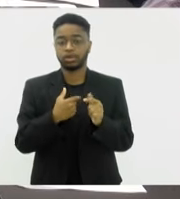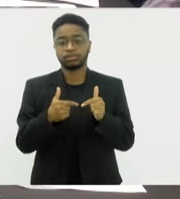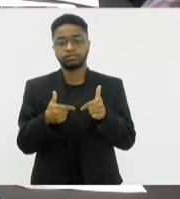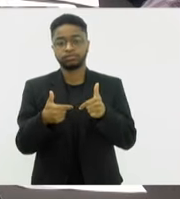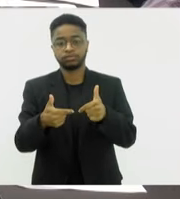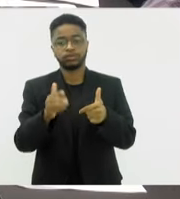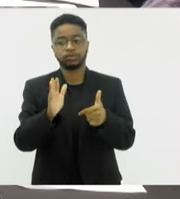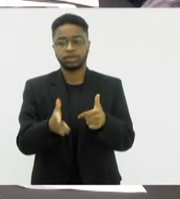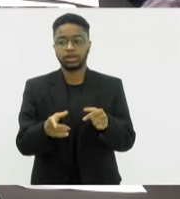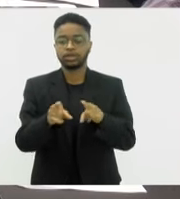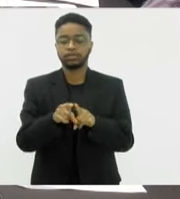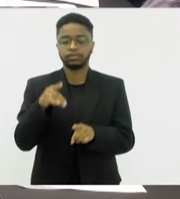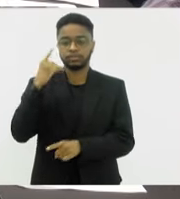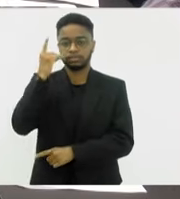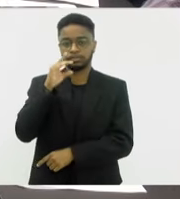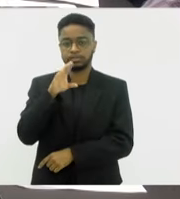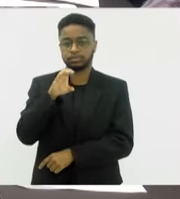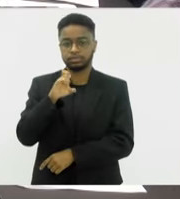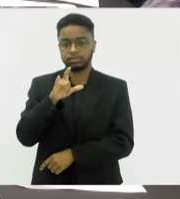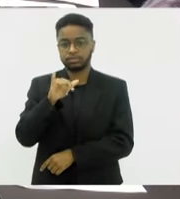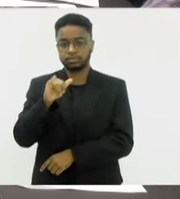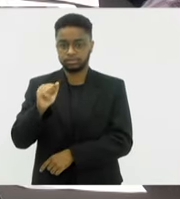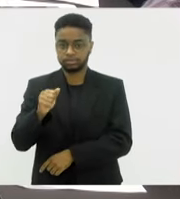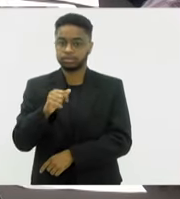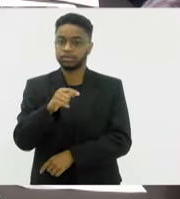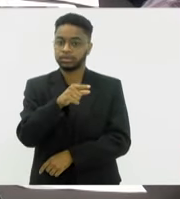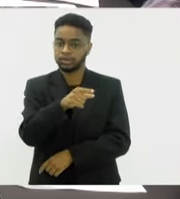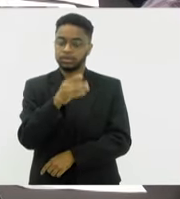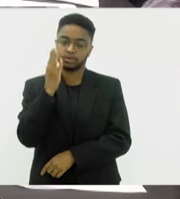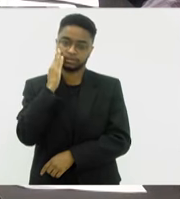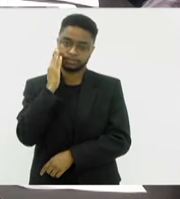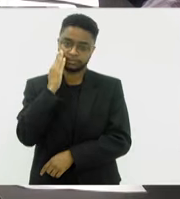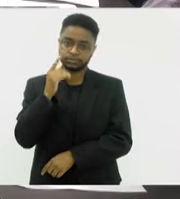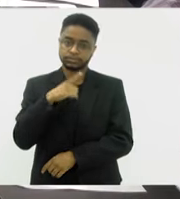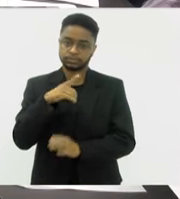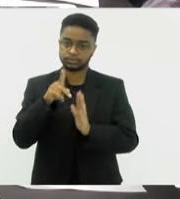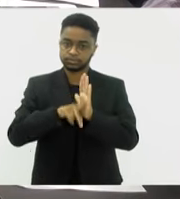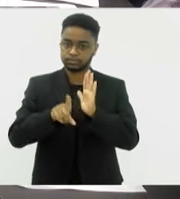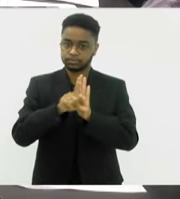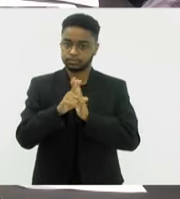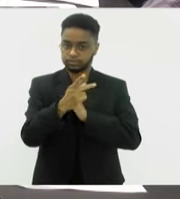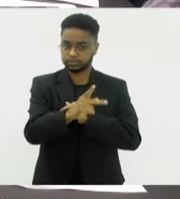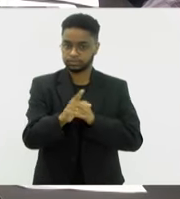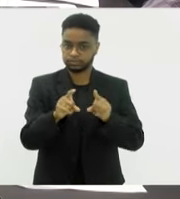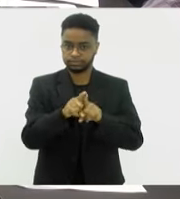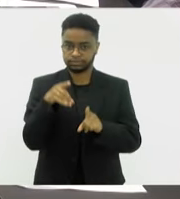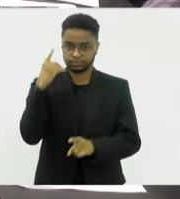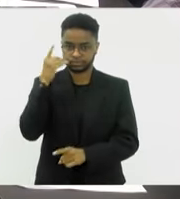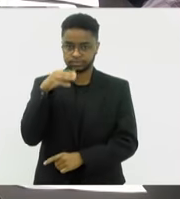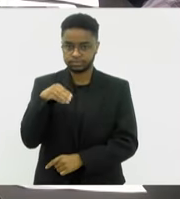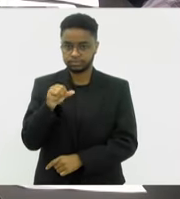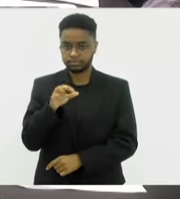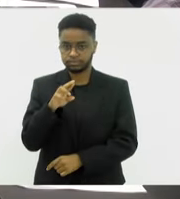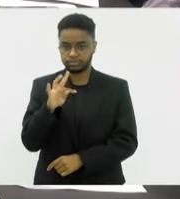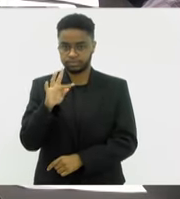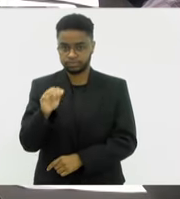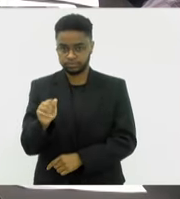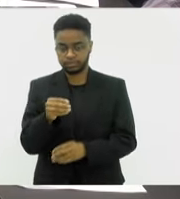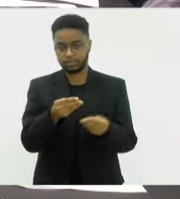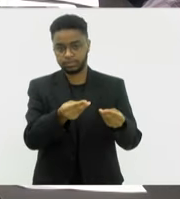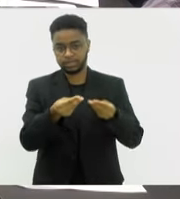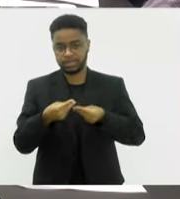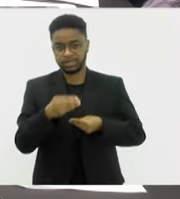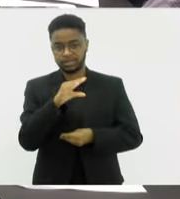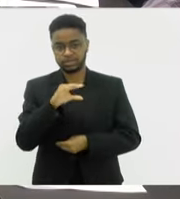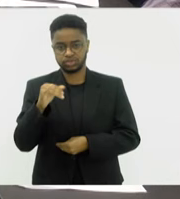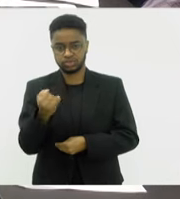a deputada Célia é o maior exemplo disso. Tinha um deputado, um projeto de lei dela e da deputada Marta Rocha, né? Sim. Veio a CCJ, um